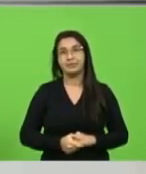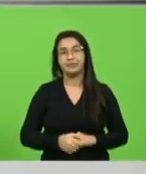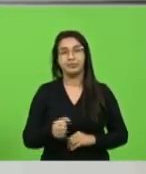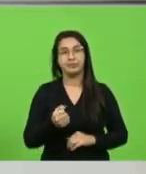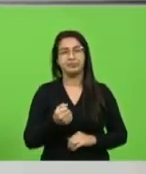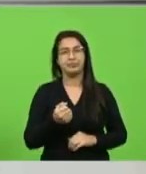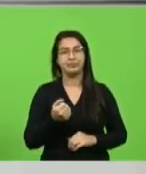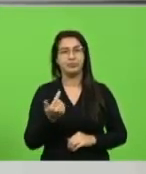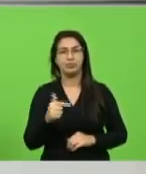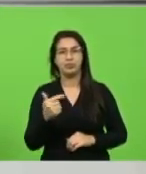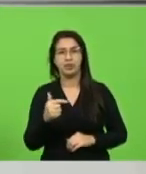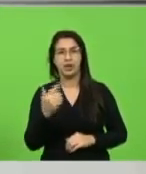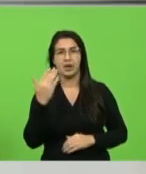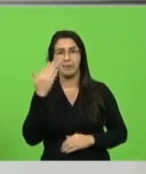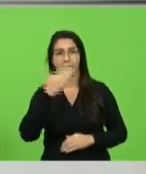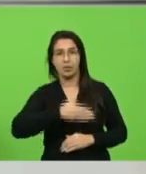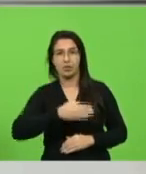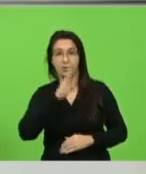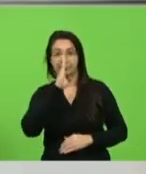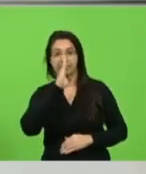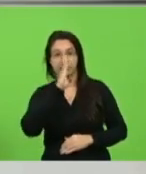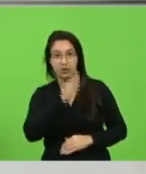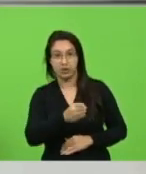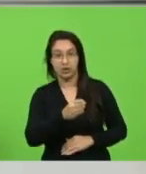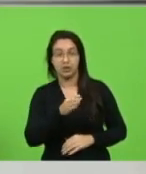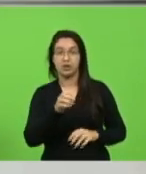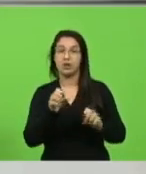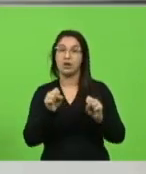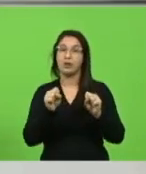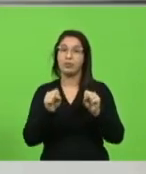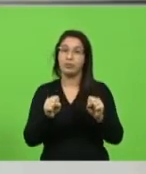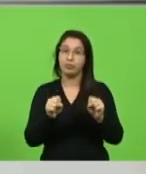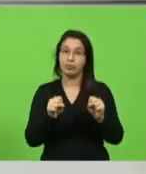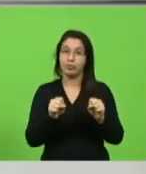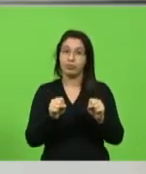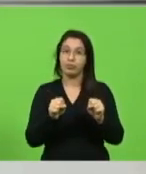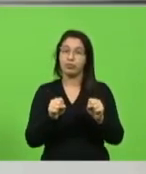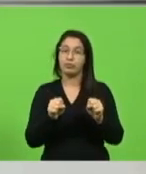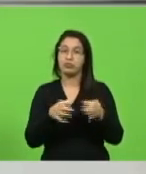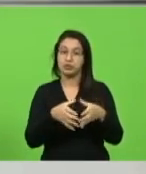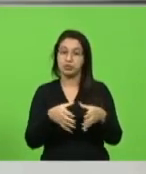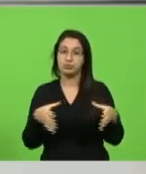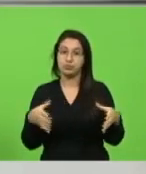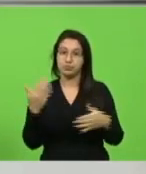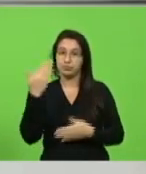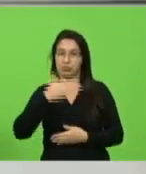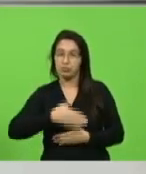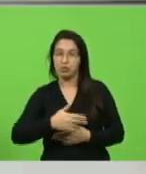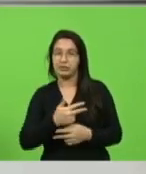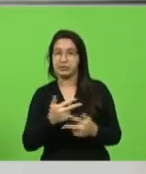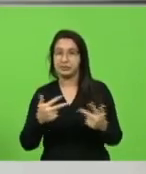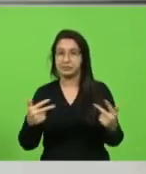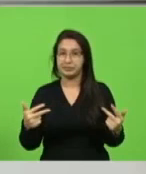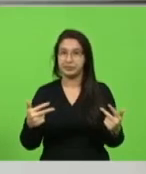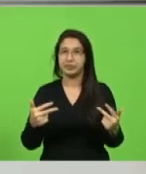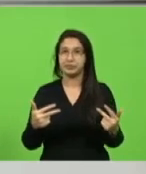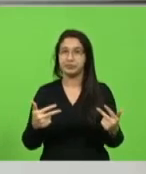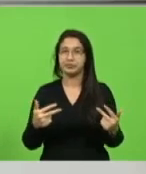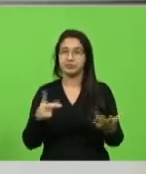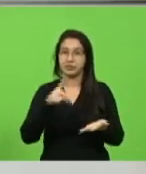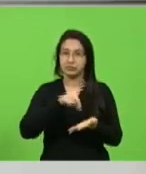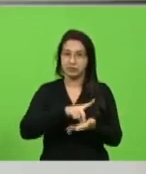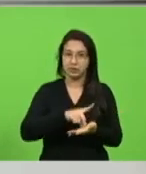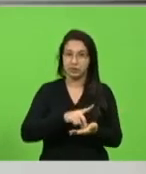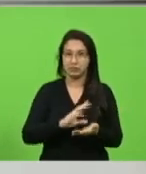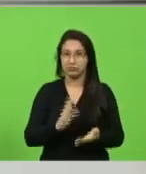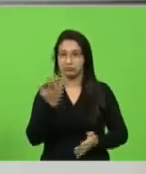configure prova direta, permite, dada a fartura e robustez, a revelação de veracidade dos fatos